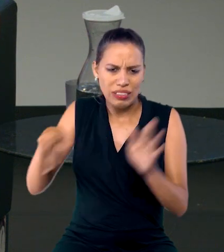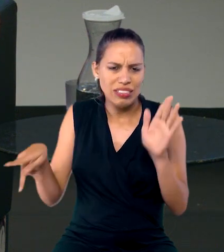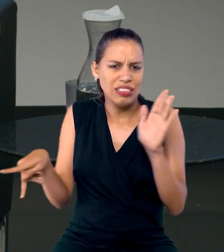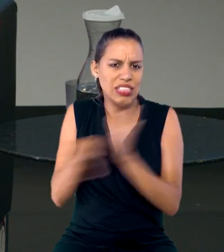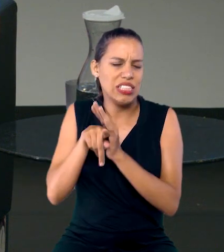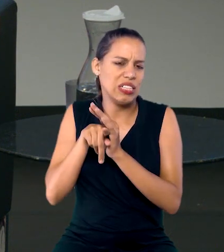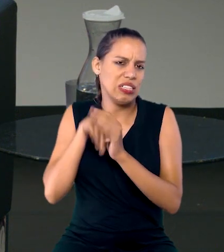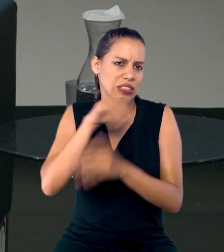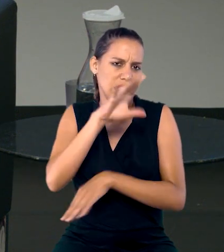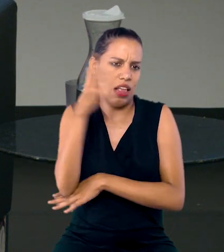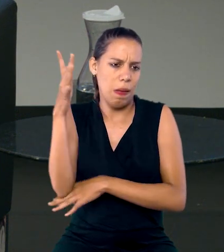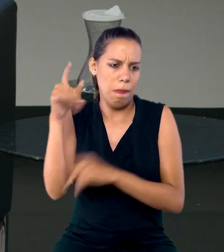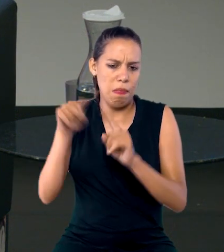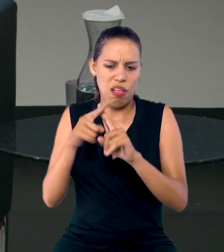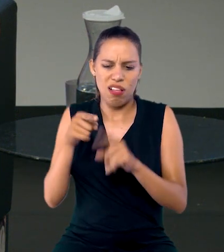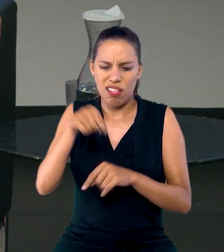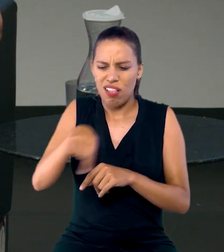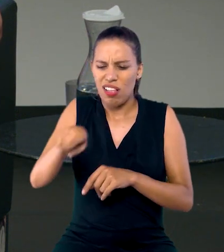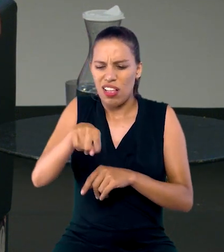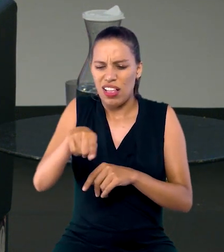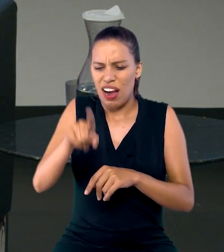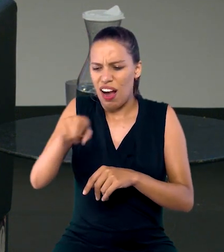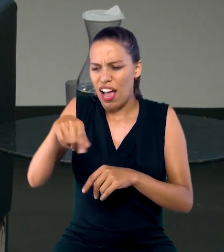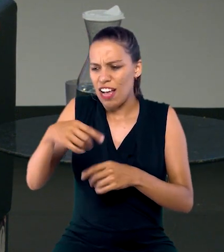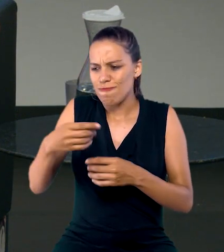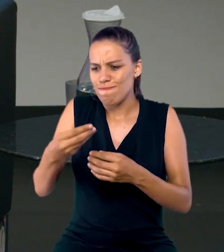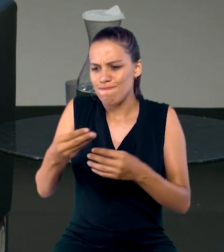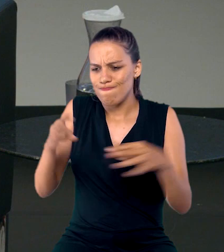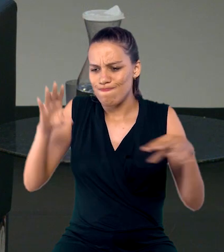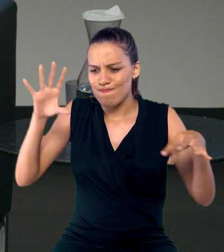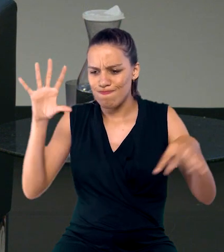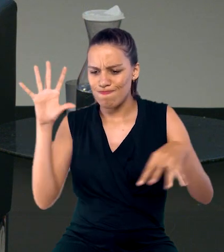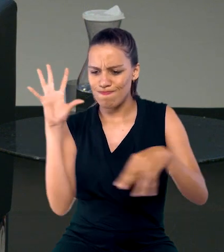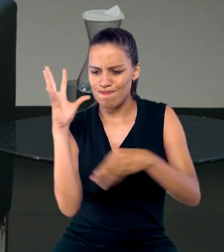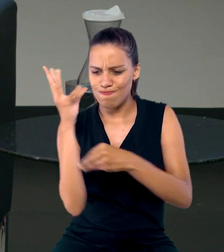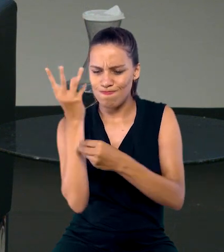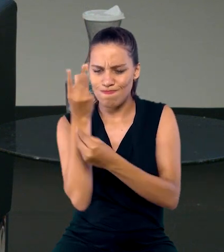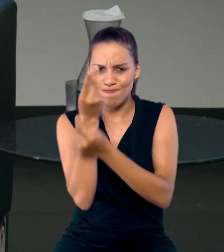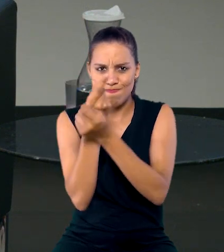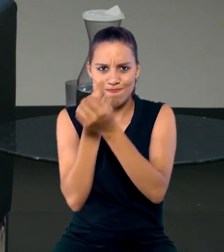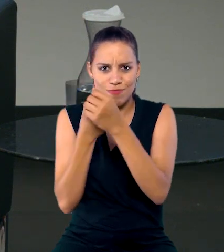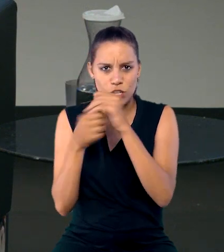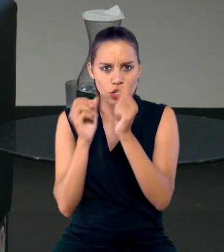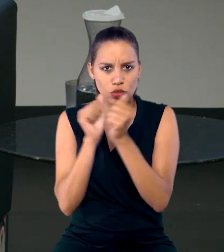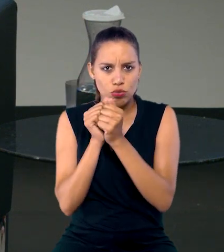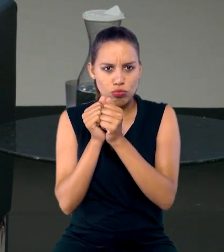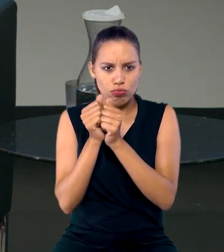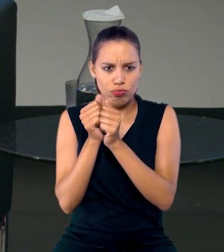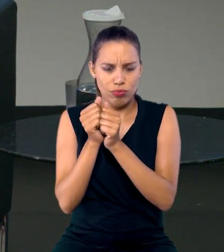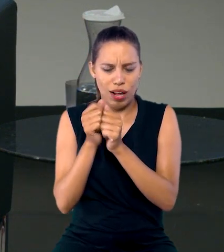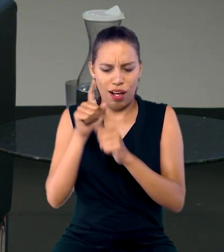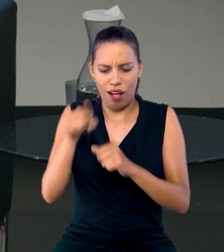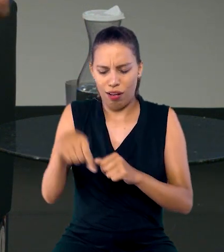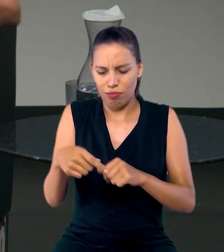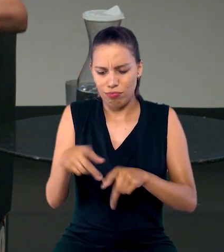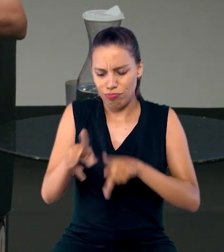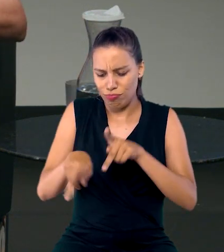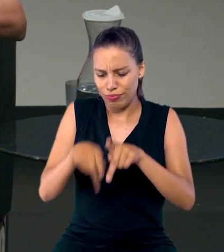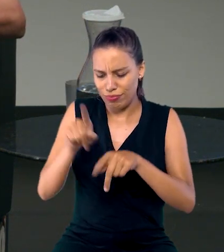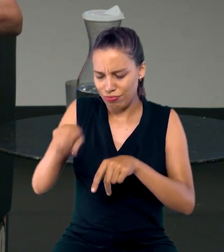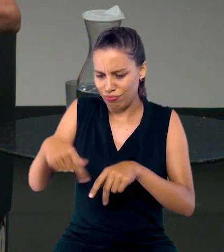mas também não é que elas pertençam à terra, é muito mais profunda essa relação. Eles são, né, e ser é muito mais